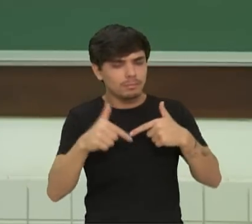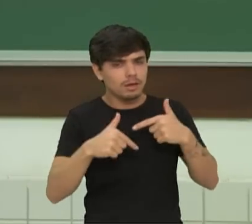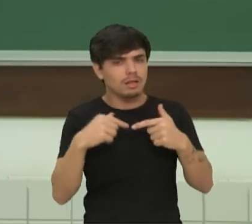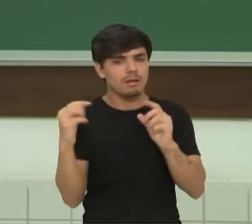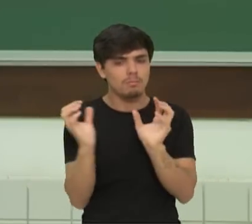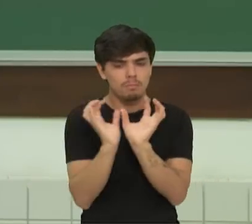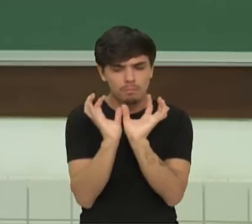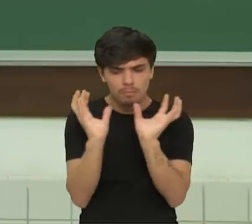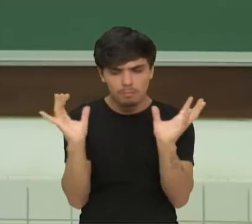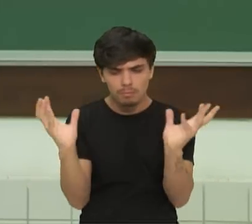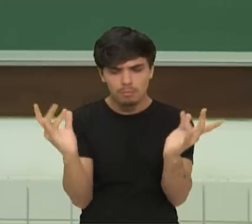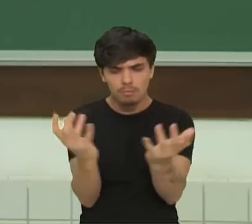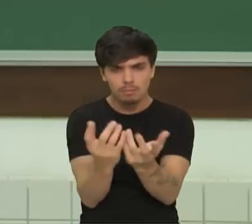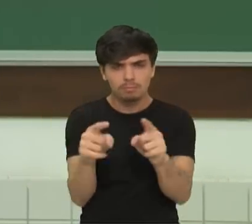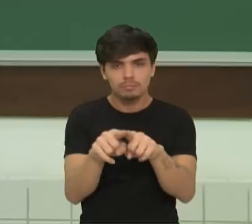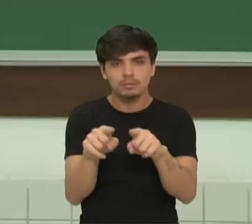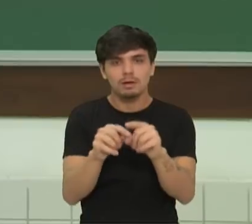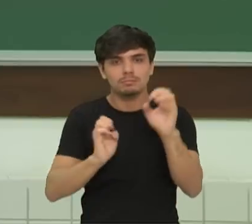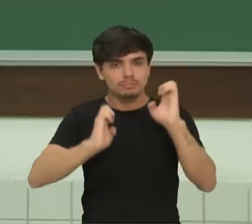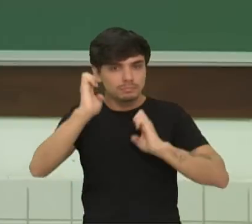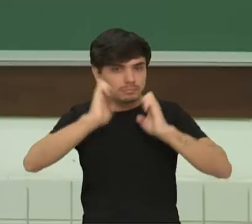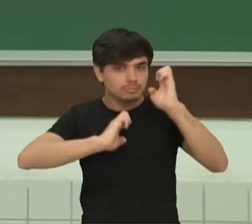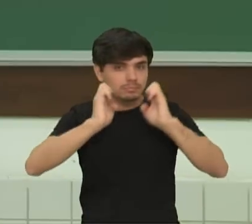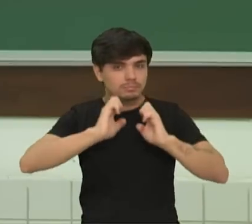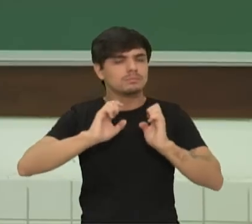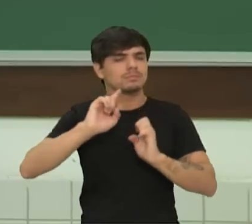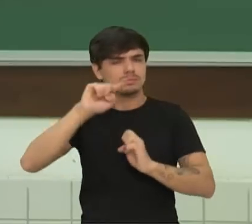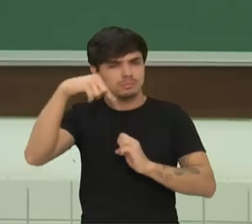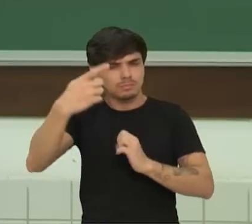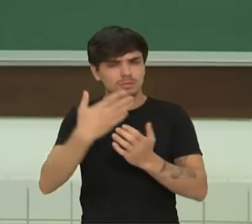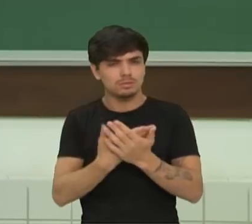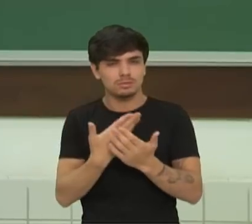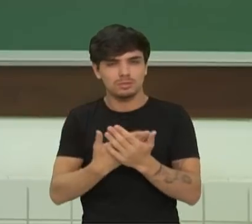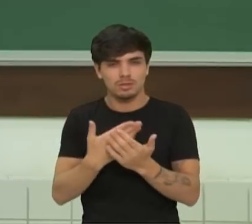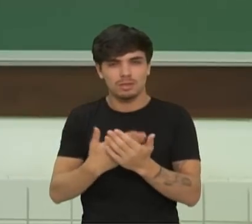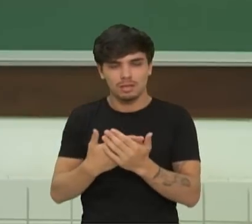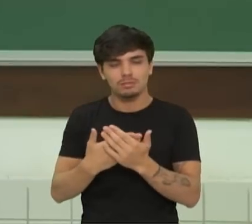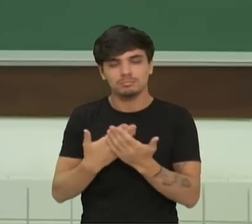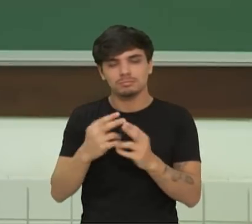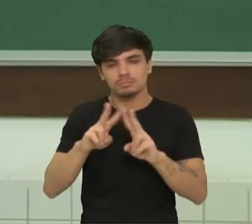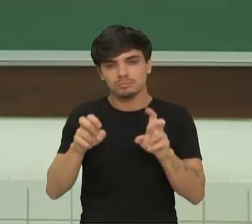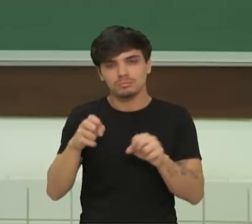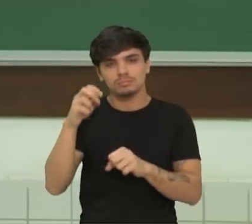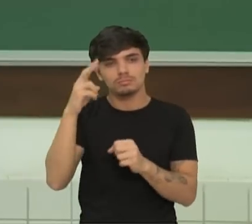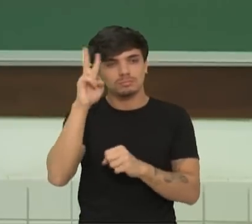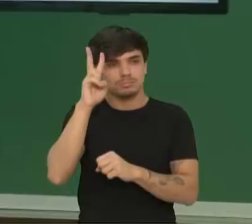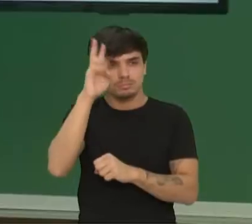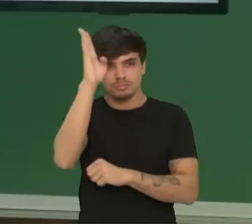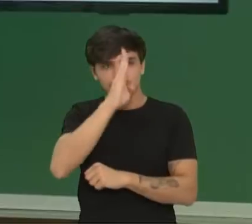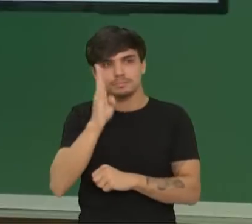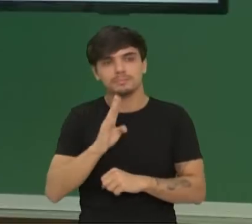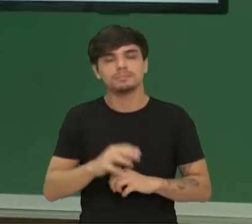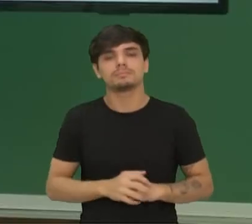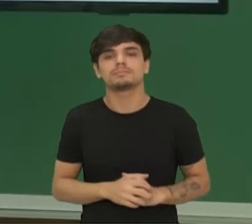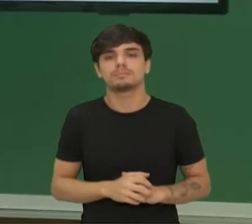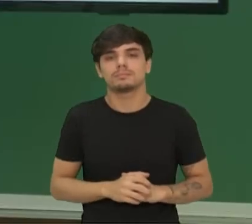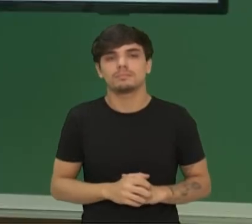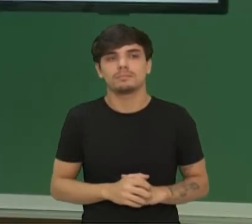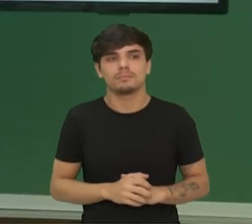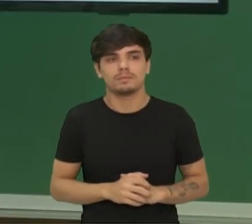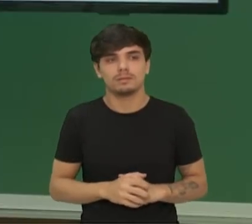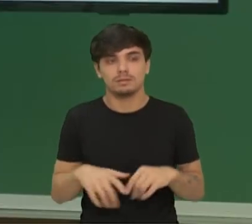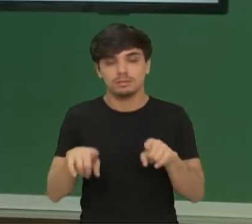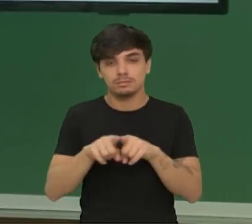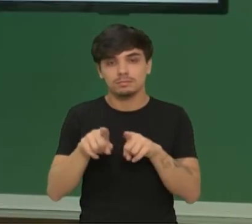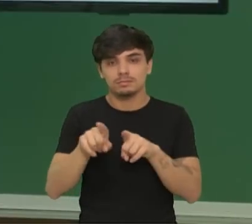engenhos, que nós vamos estudar mais tarde em História do Brasil, né? E também nas minas. Ó, e as